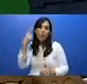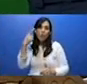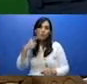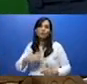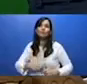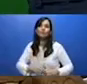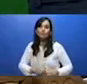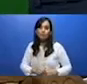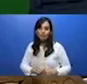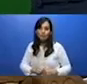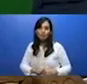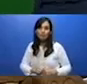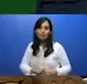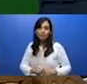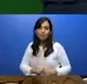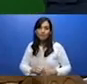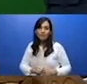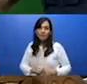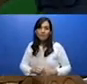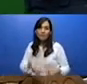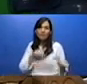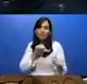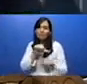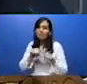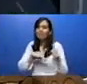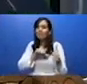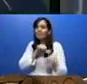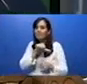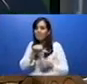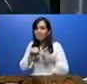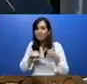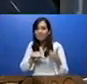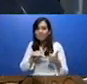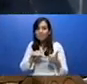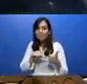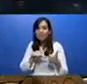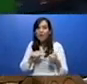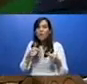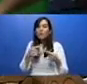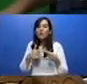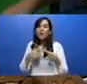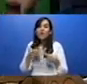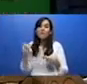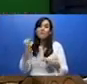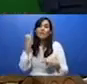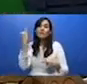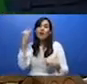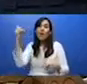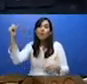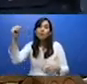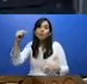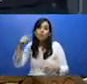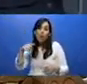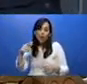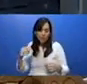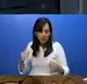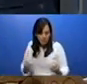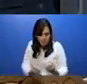né? Houve uma mudança ali. É o fator essencial